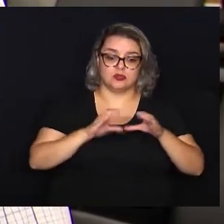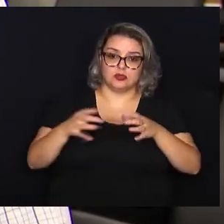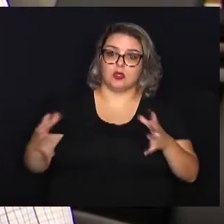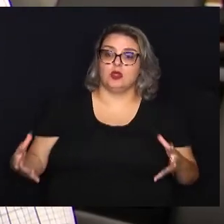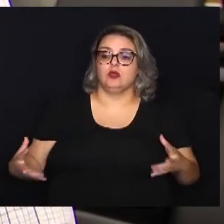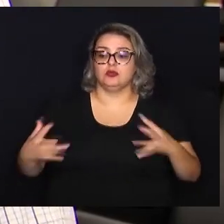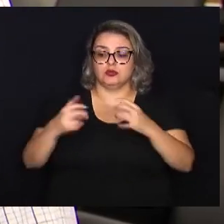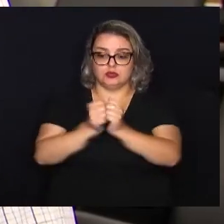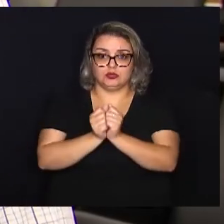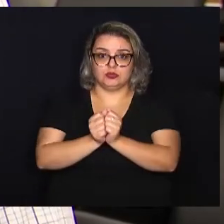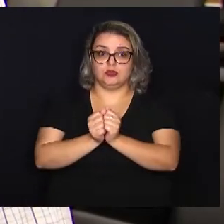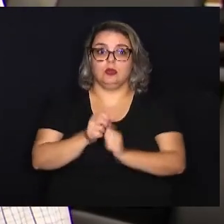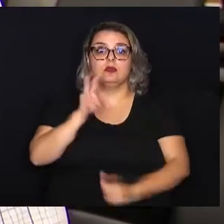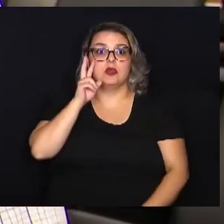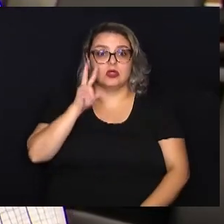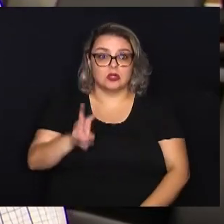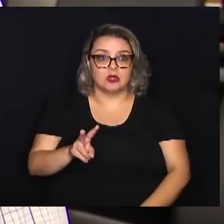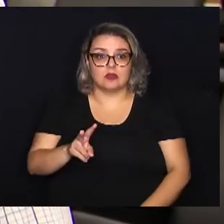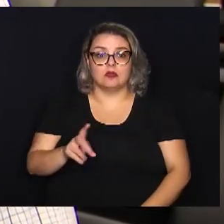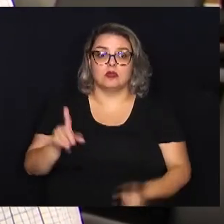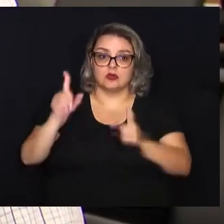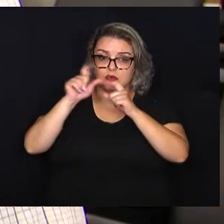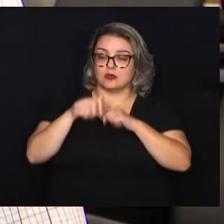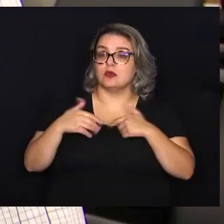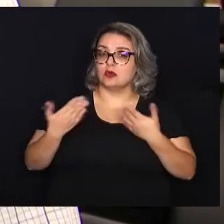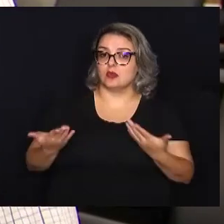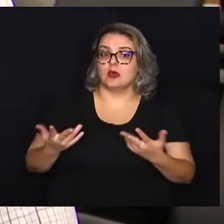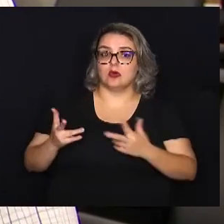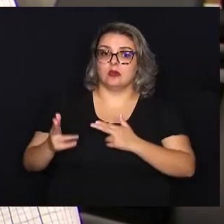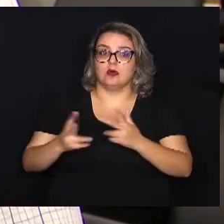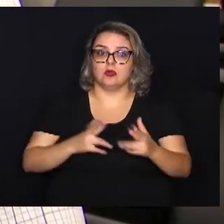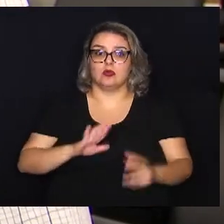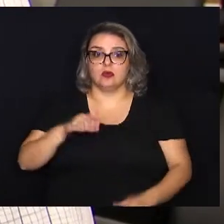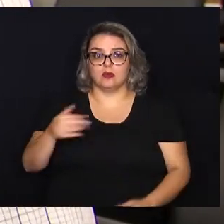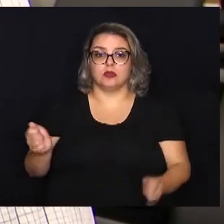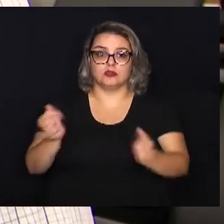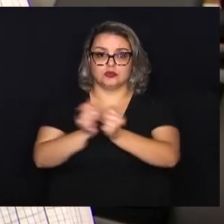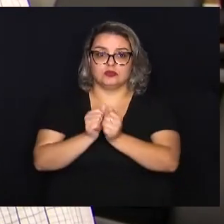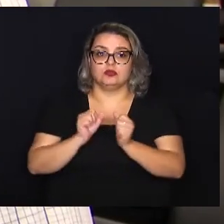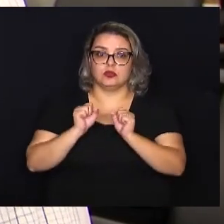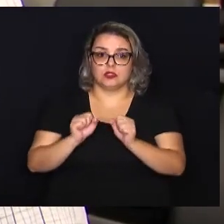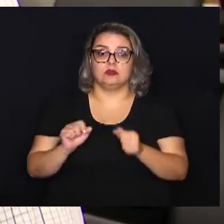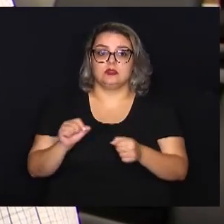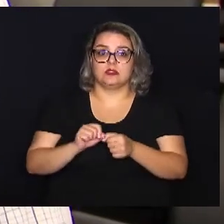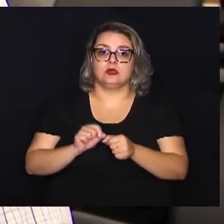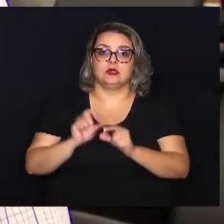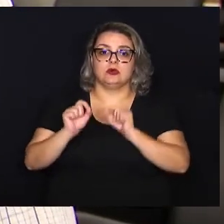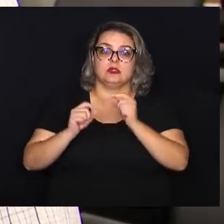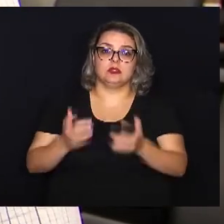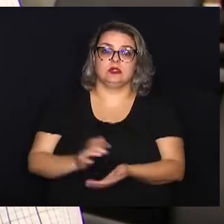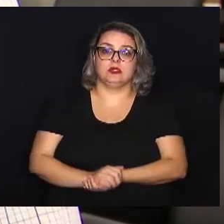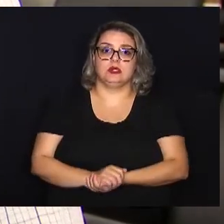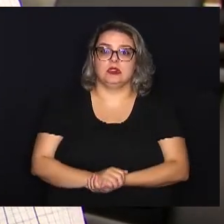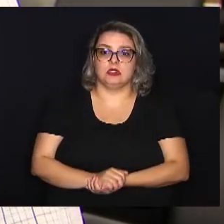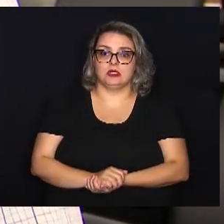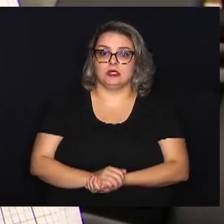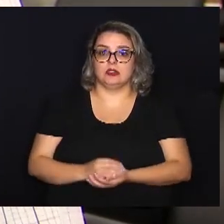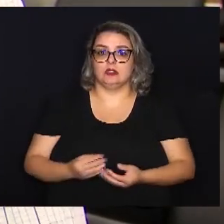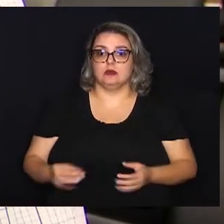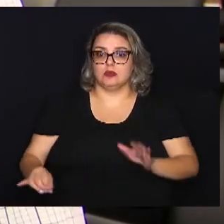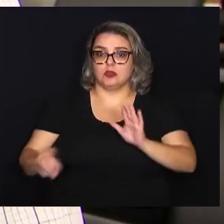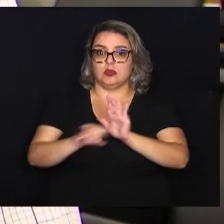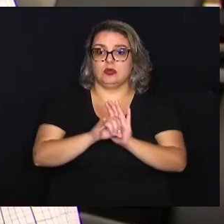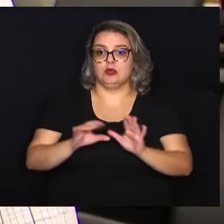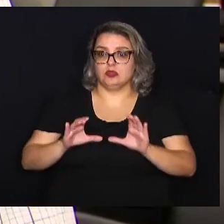clubes para ver os desafios que temos em comum o que enquando junto podemos fazer né para TR O que é tão importante a